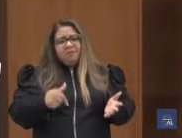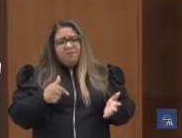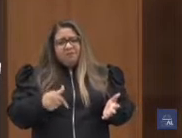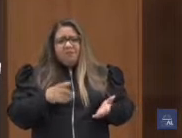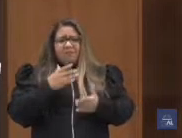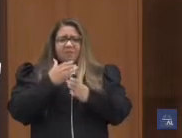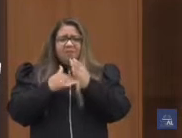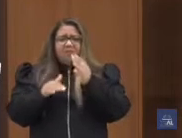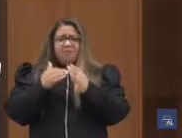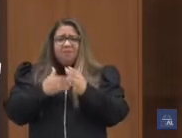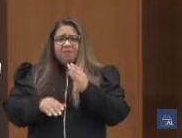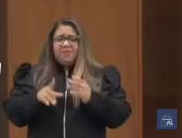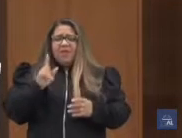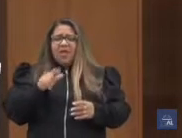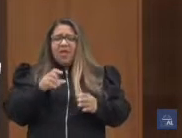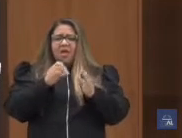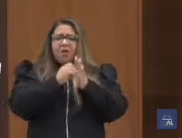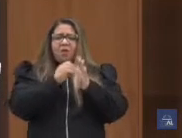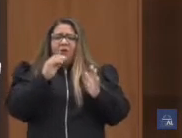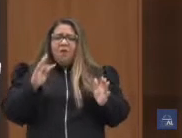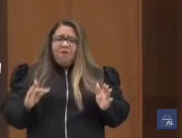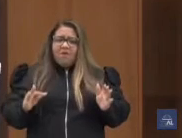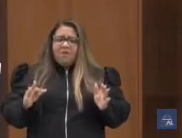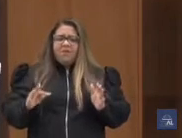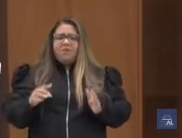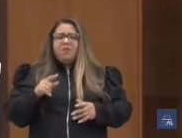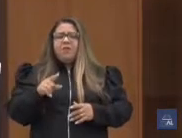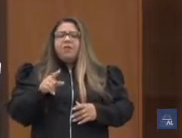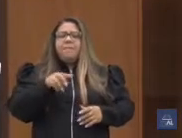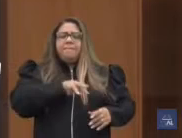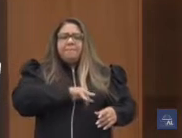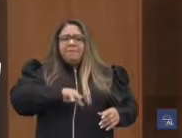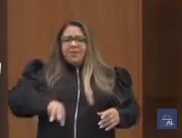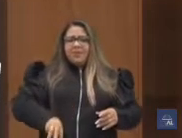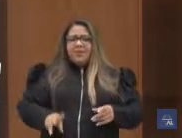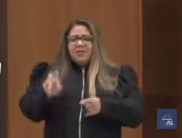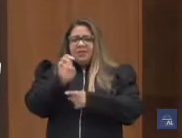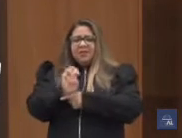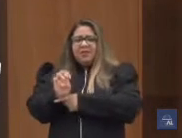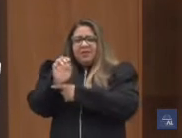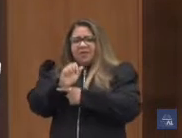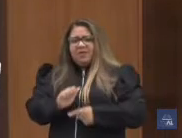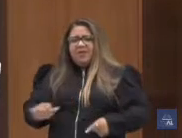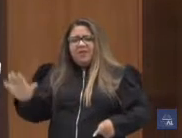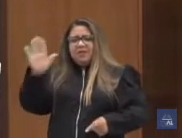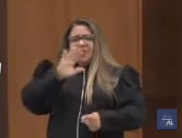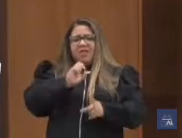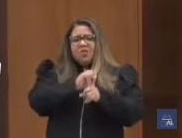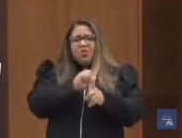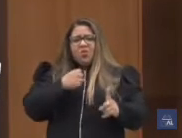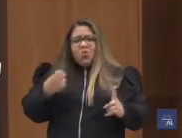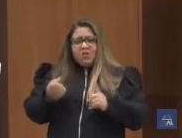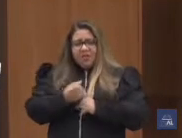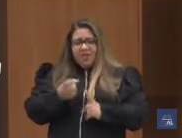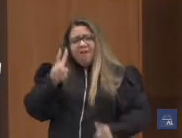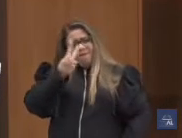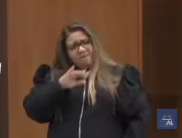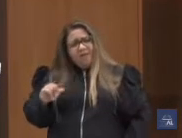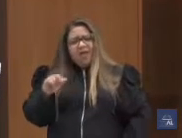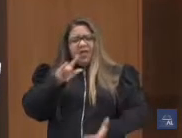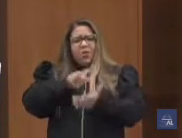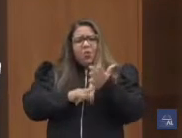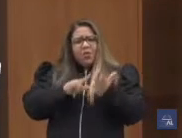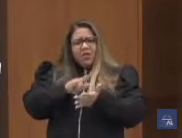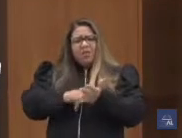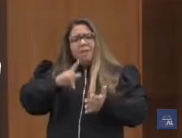encaminhando um ofício ao Ministro de estado da previdência social para que se contrate